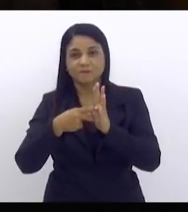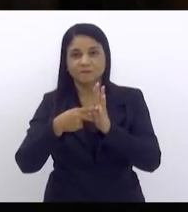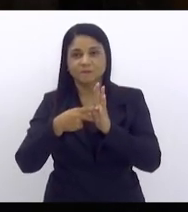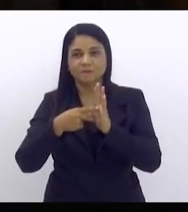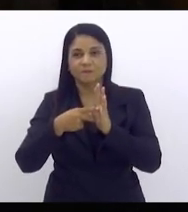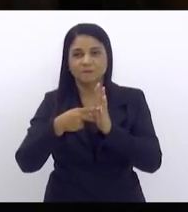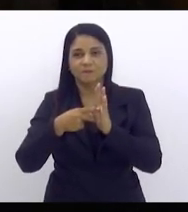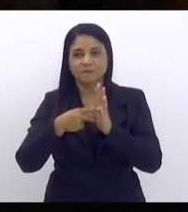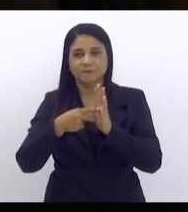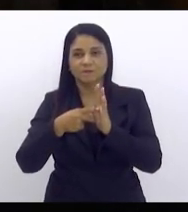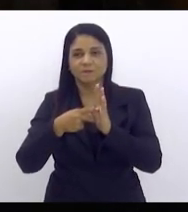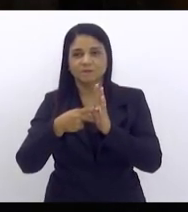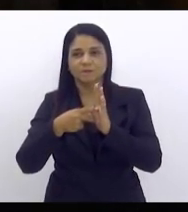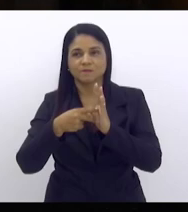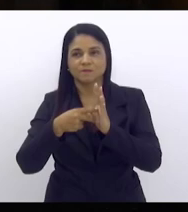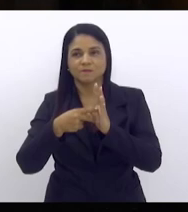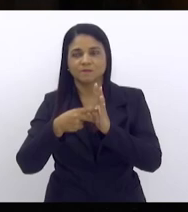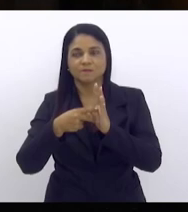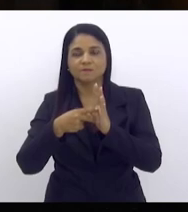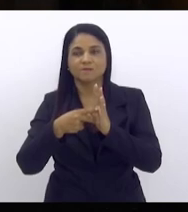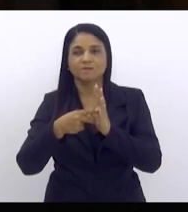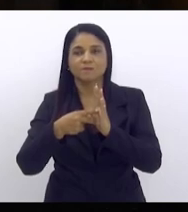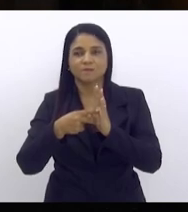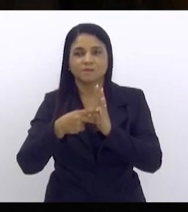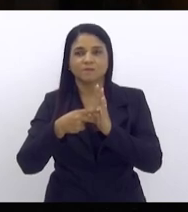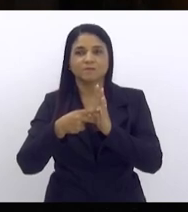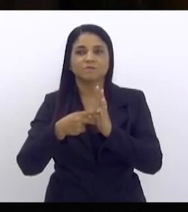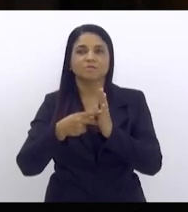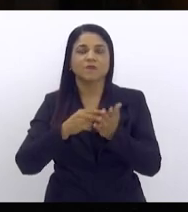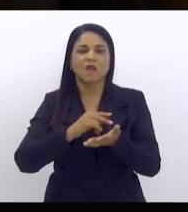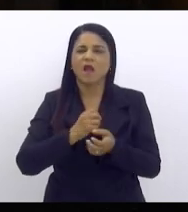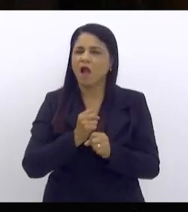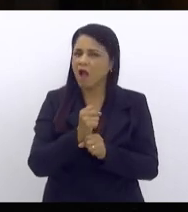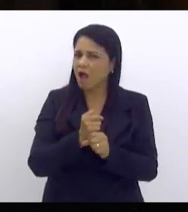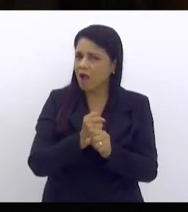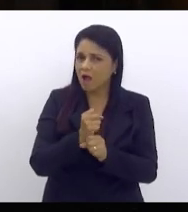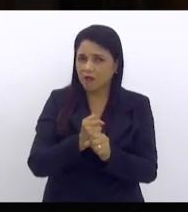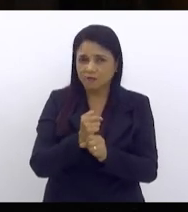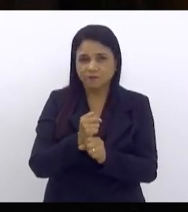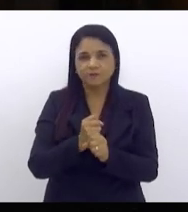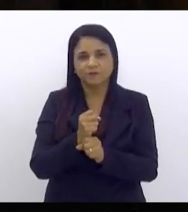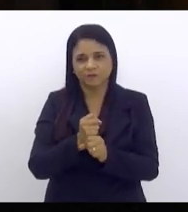assim há muitos anos. Há muitos anos.